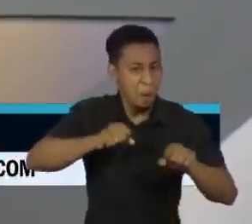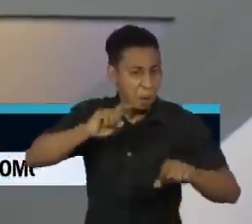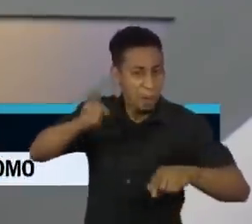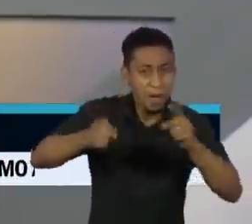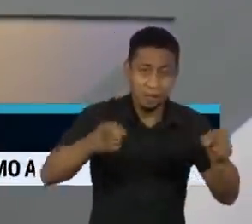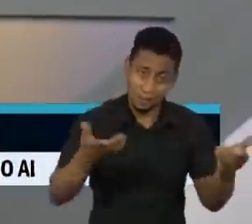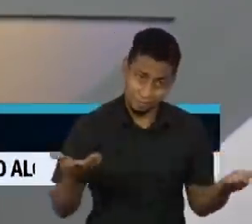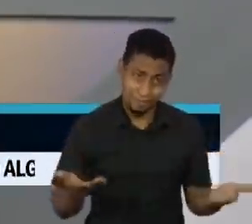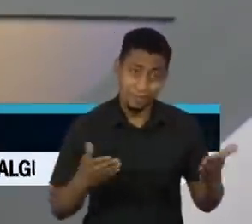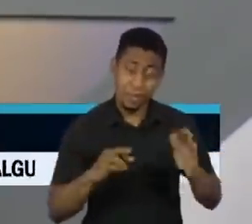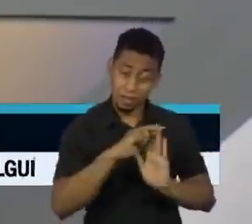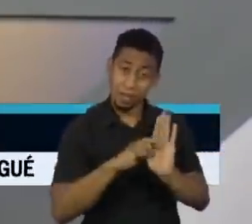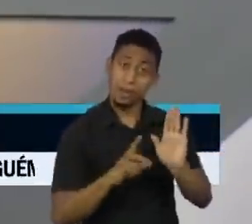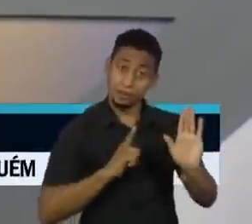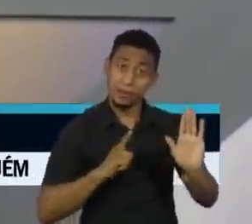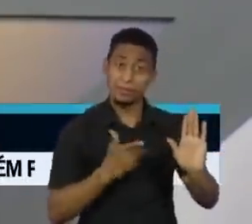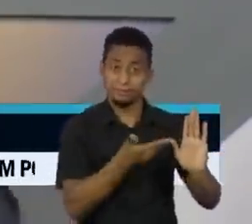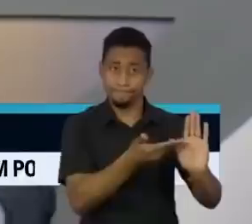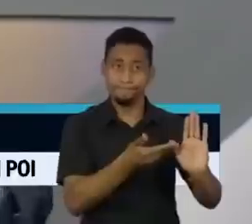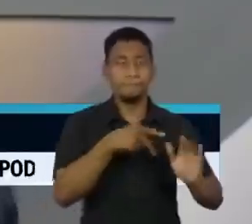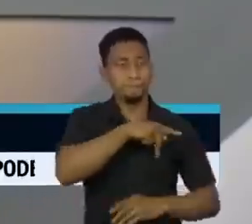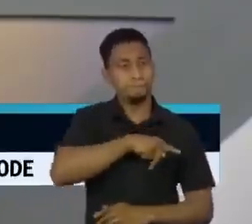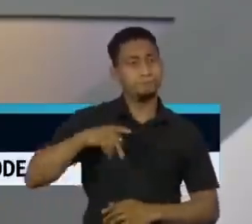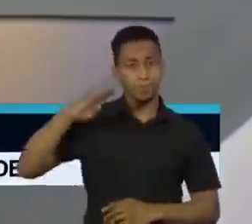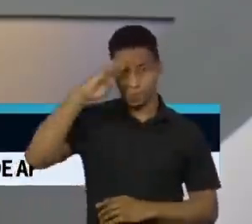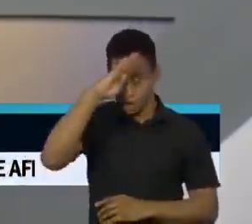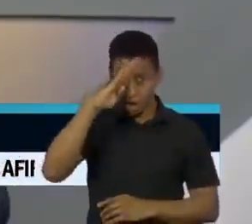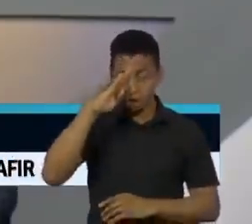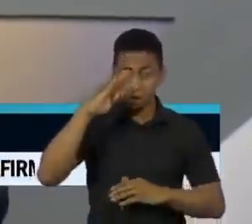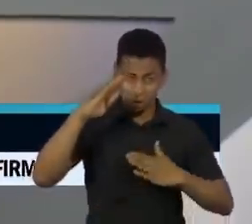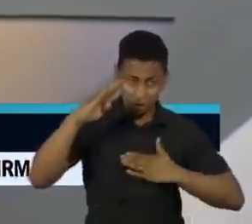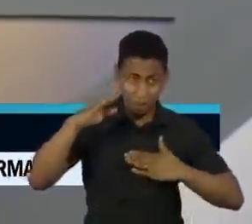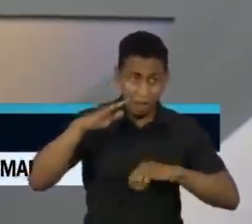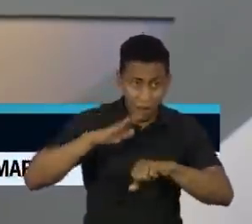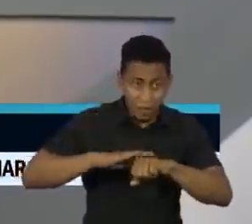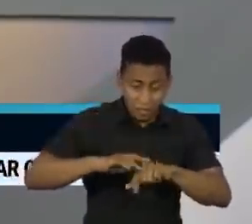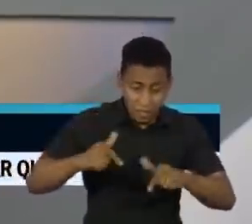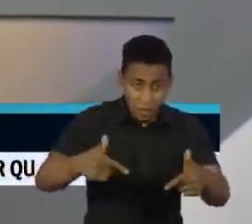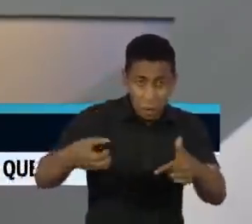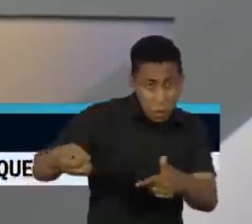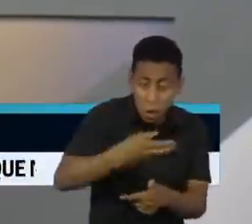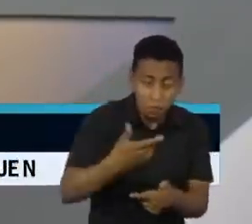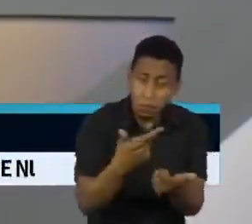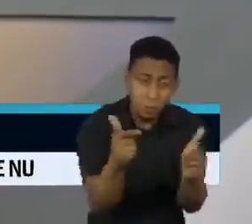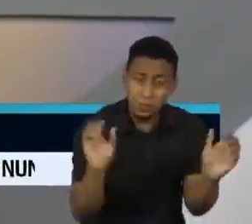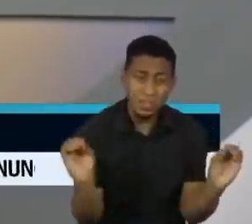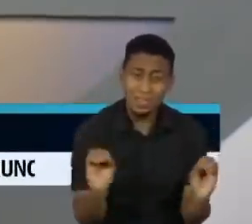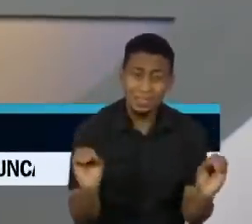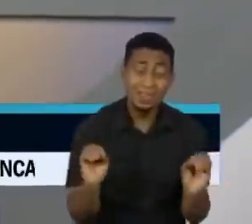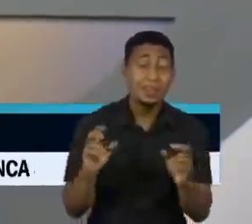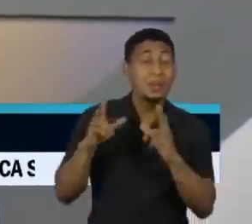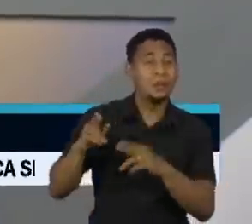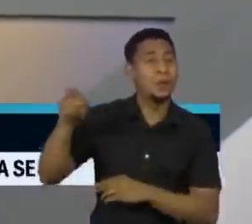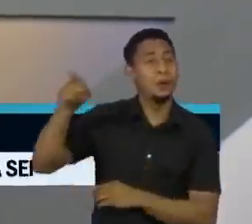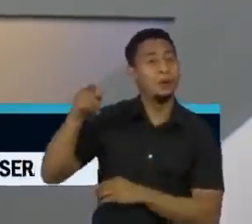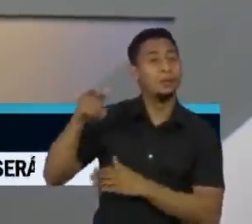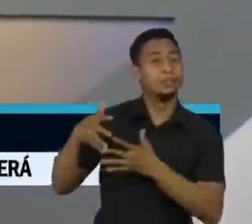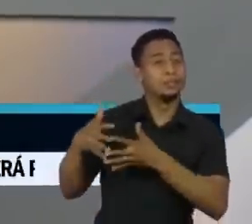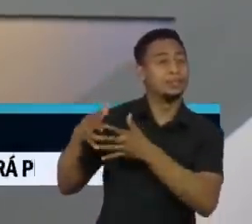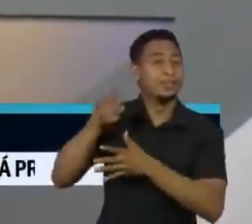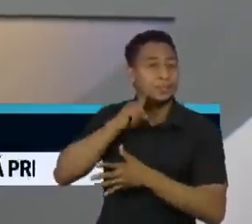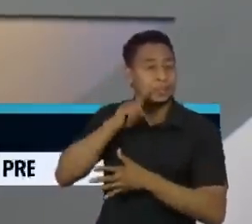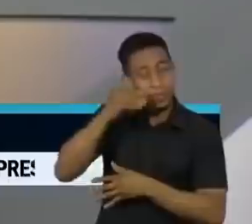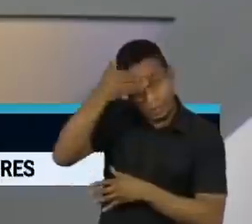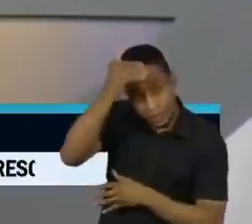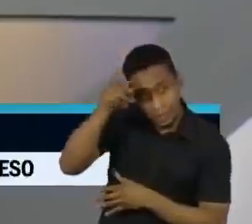o presidente Bolsonaro não só não inova, ele segue esse roteiro, aliás, que Trump também seguiu, né? E